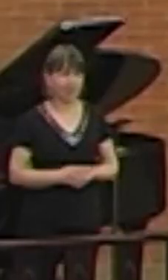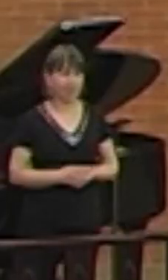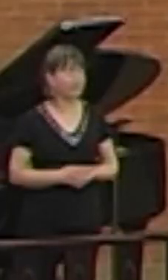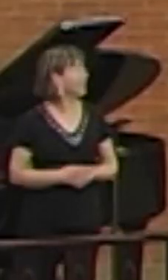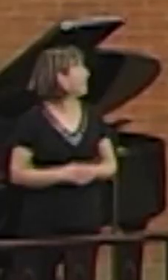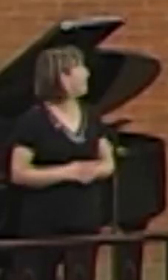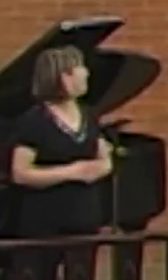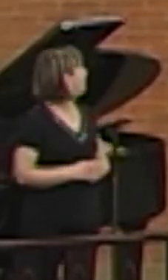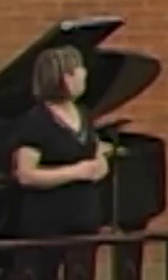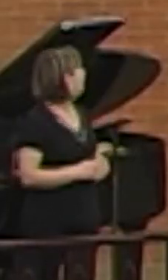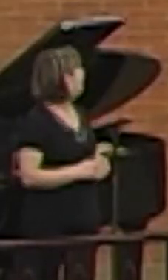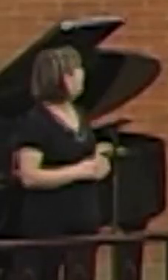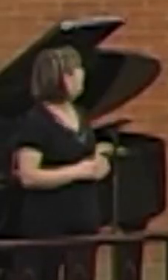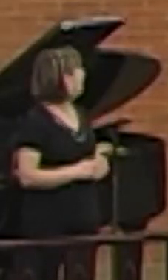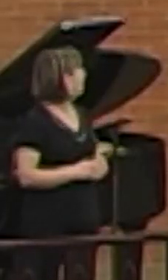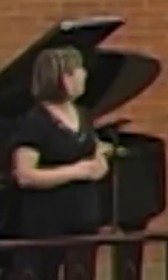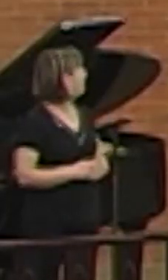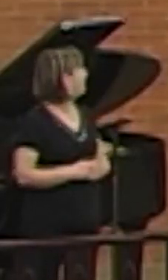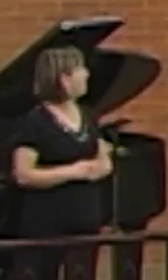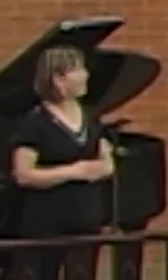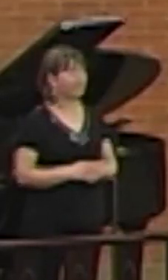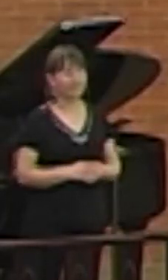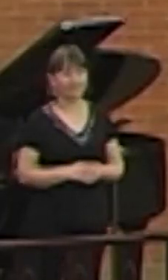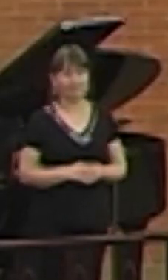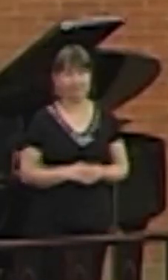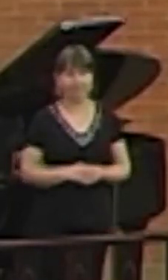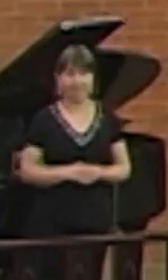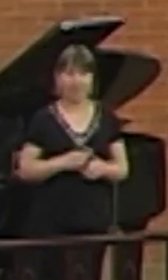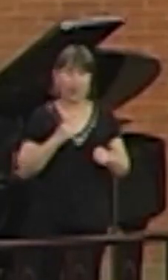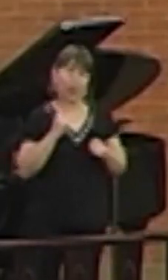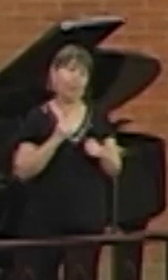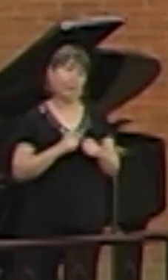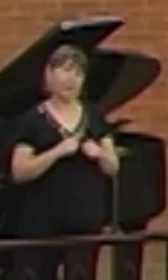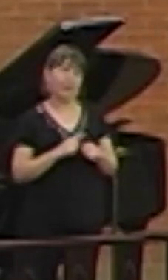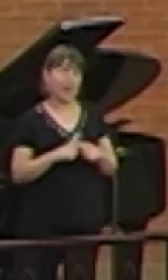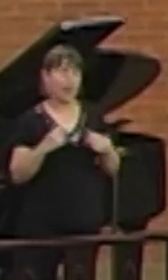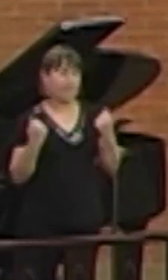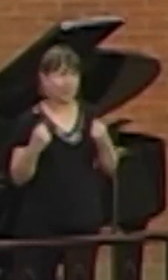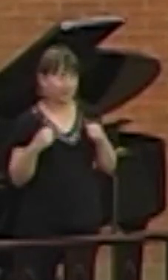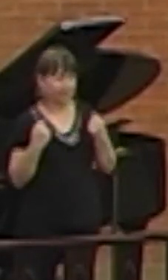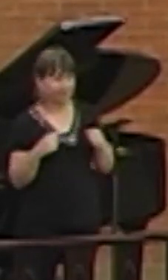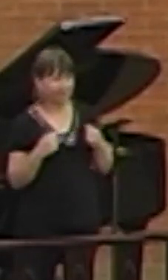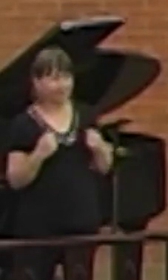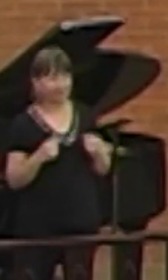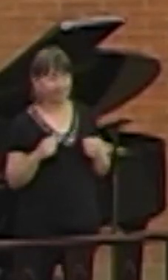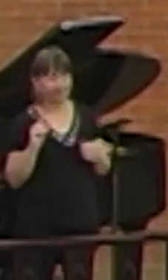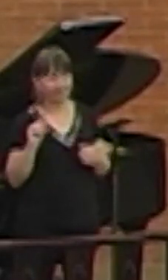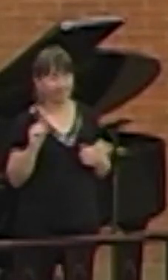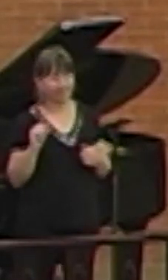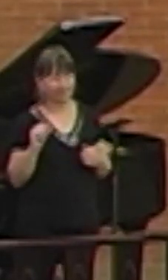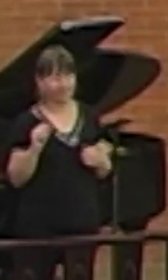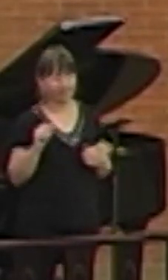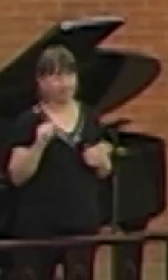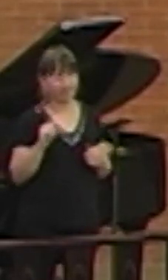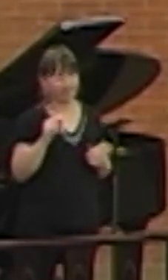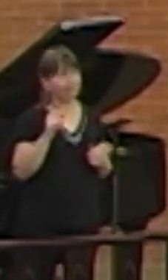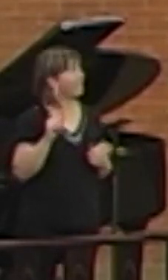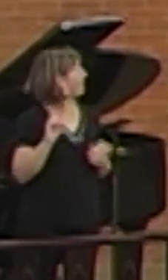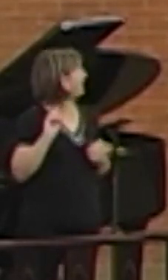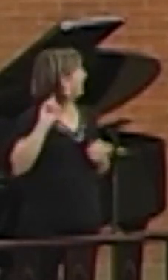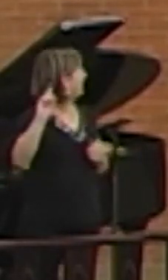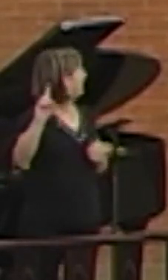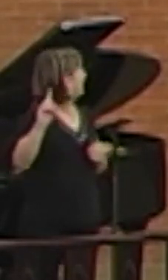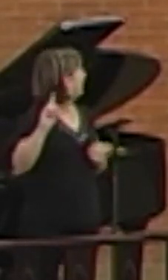Hebreus 2 porque porque convinha que aquele por causa